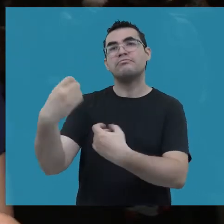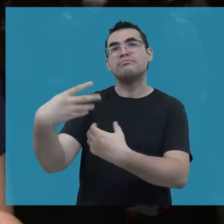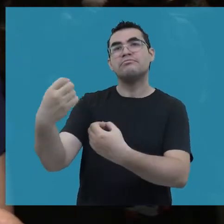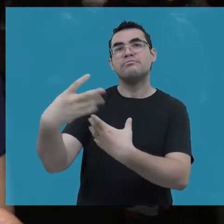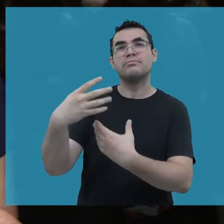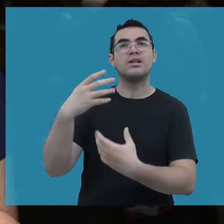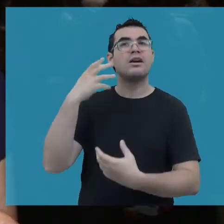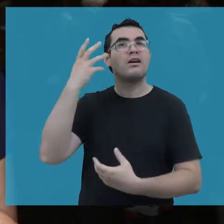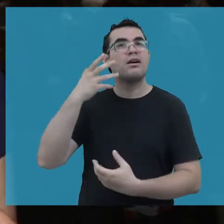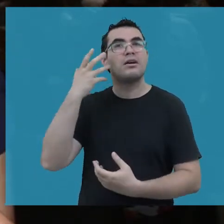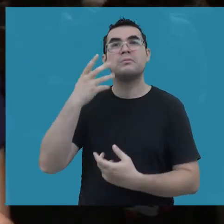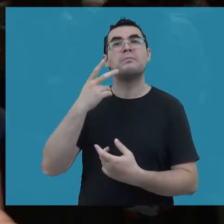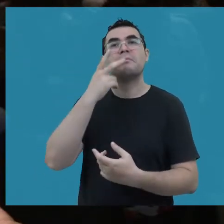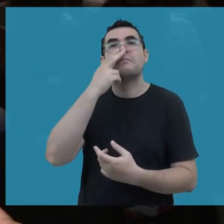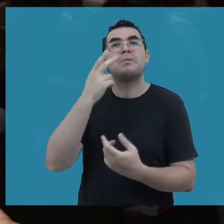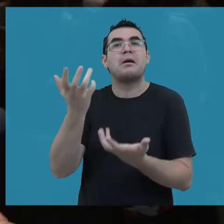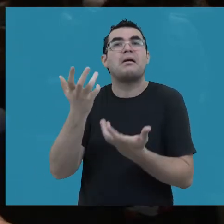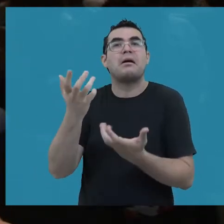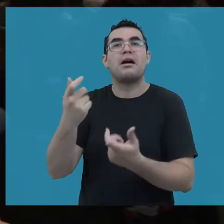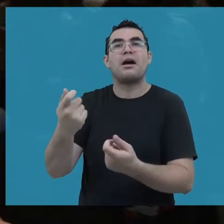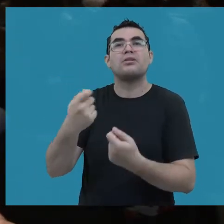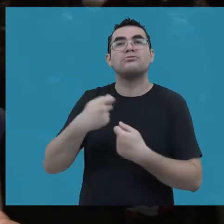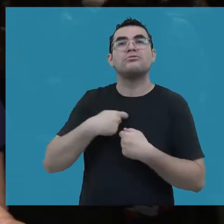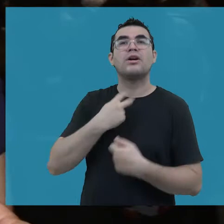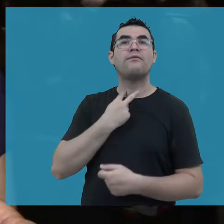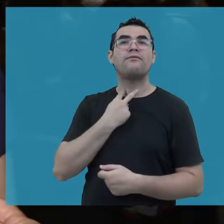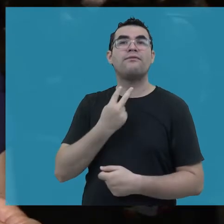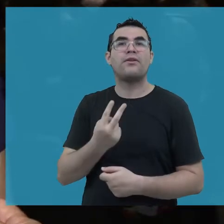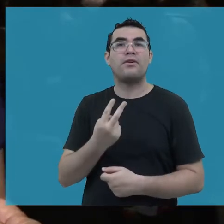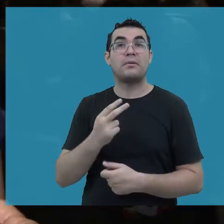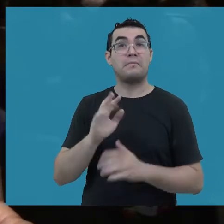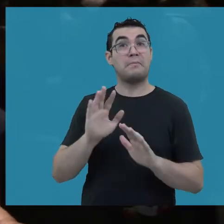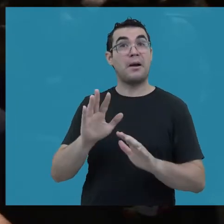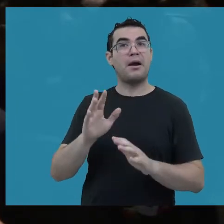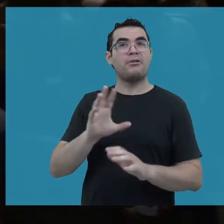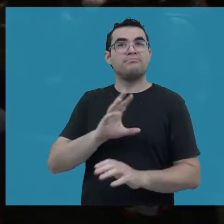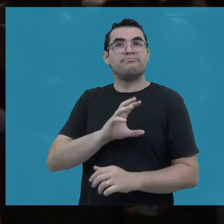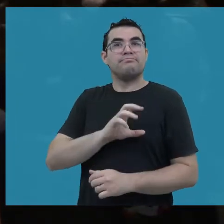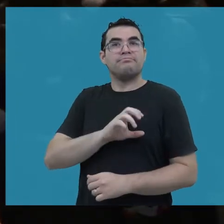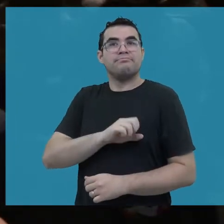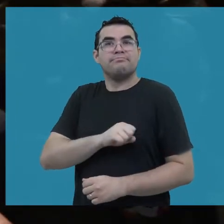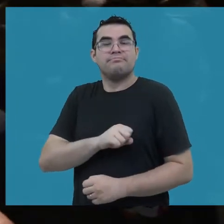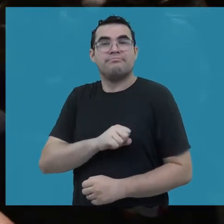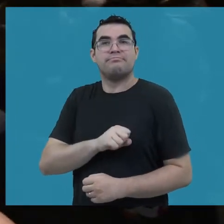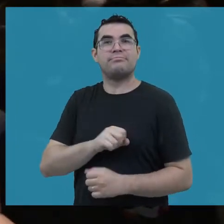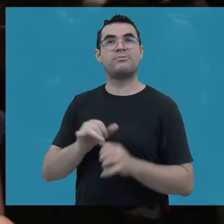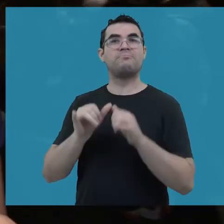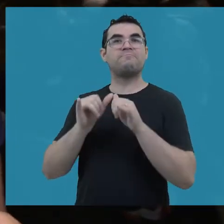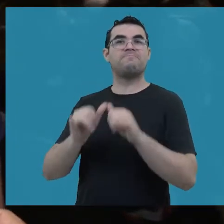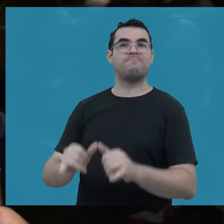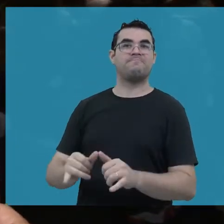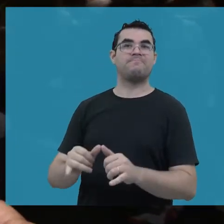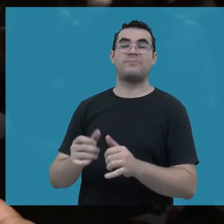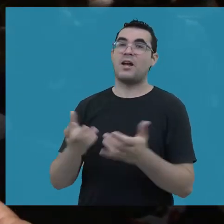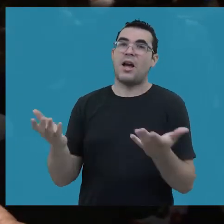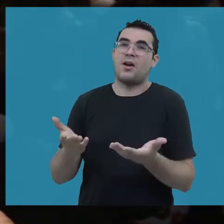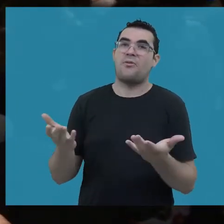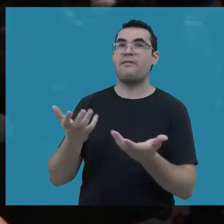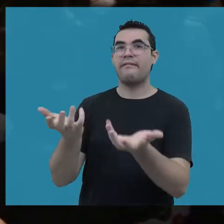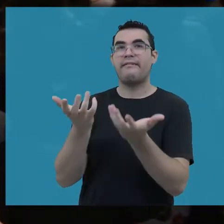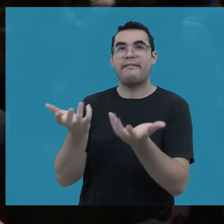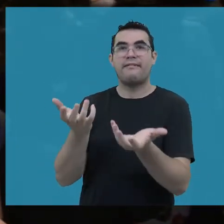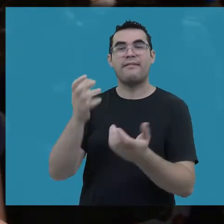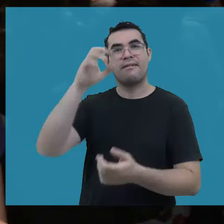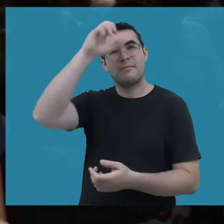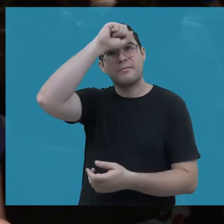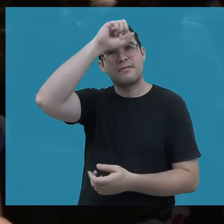de canto com essa intenção. E fui gostando realmente, assim, não é bem uma vocação, é mais pela curiosidade, pela